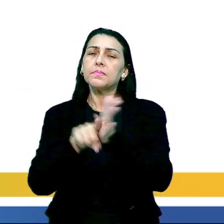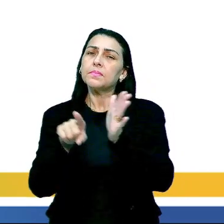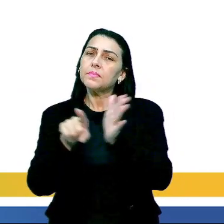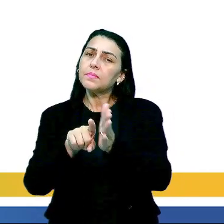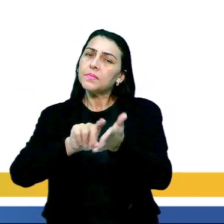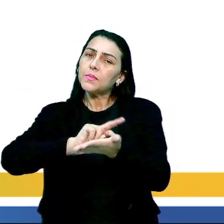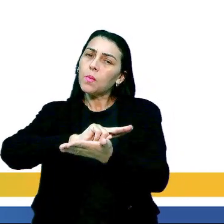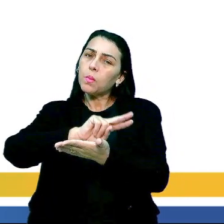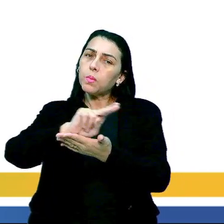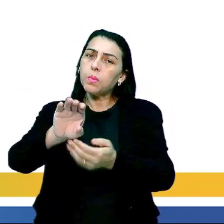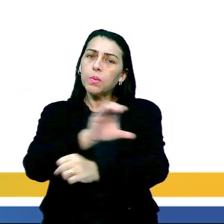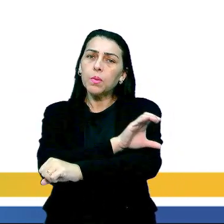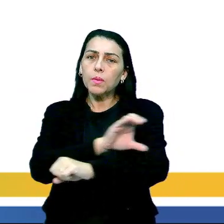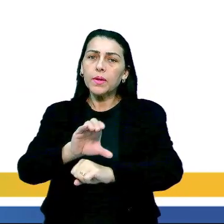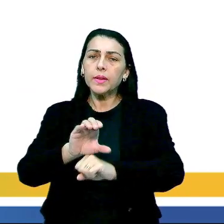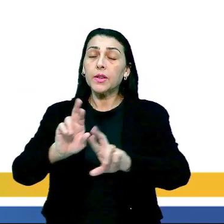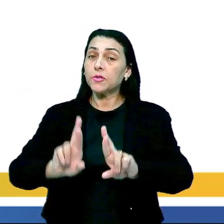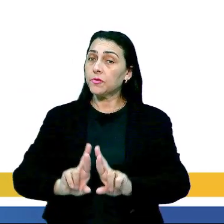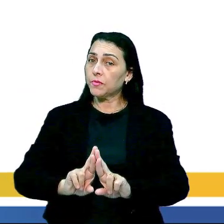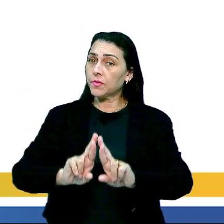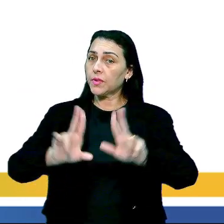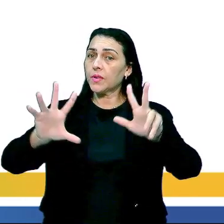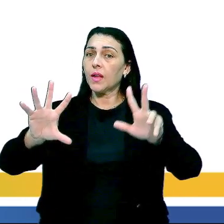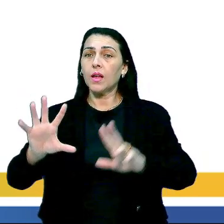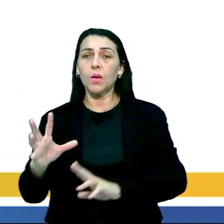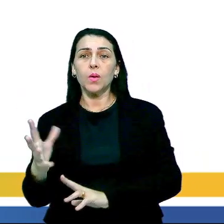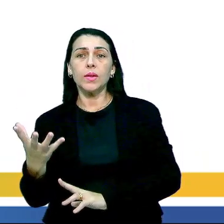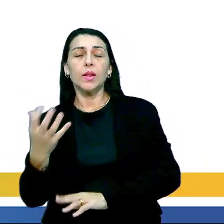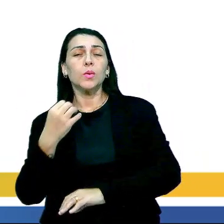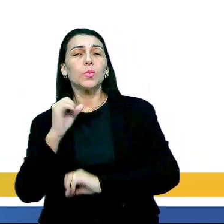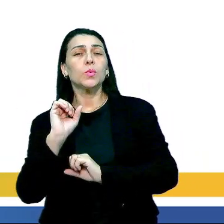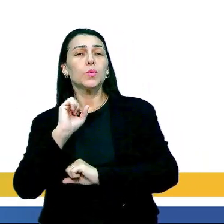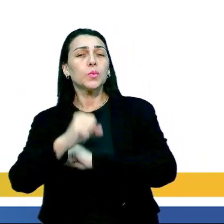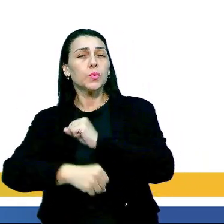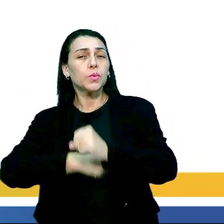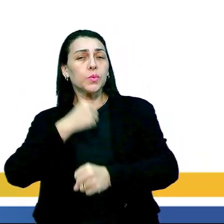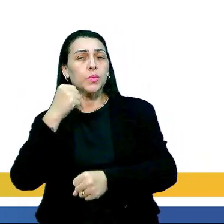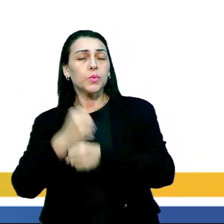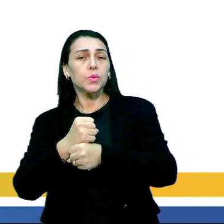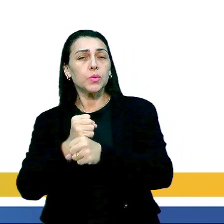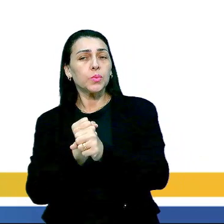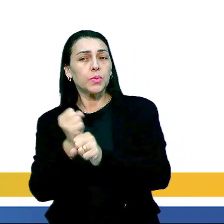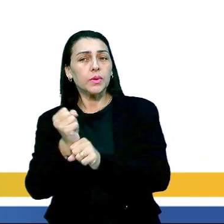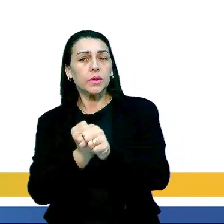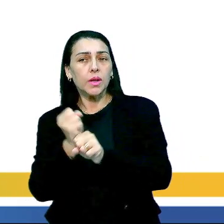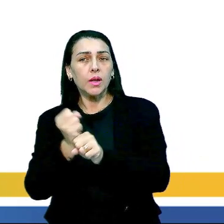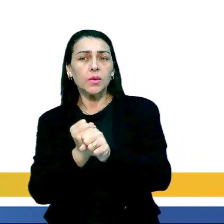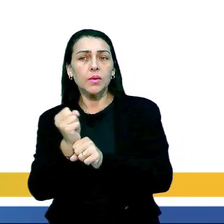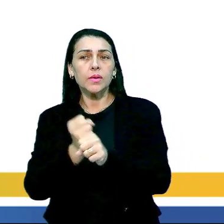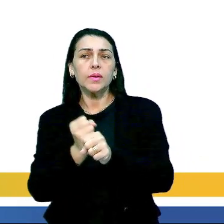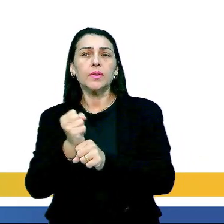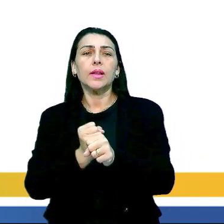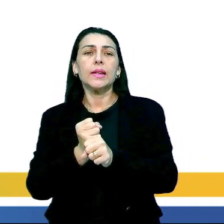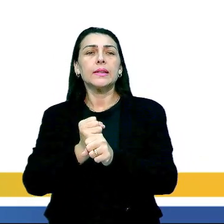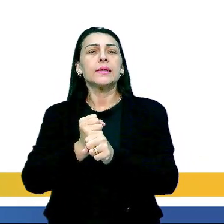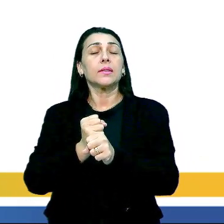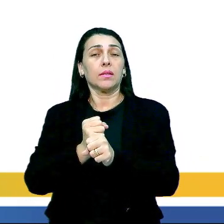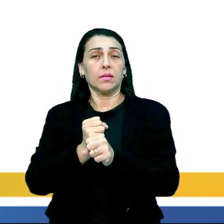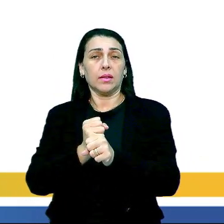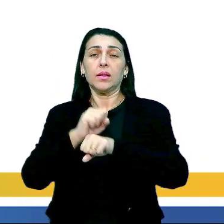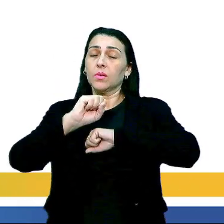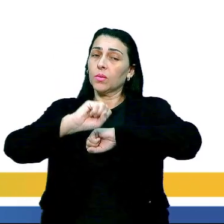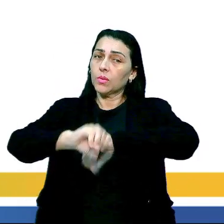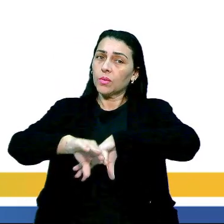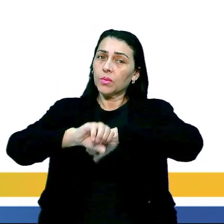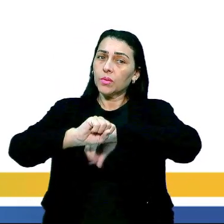do multiculturalismo e da diferença tornaram-se nos últimos anos centrais